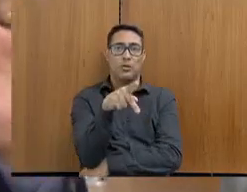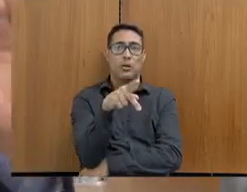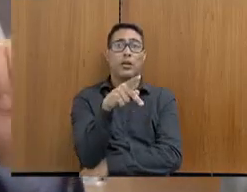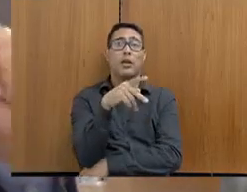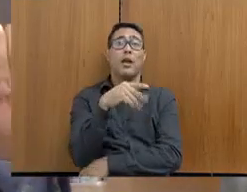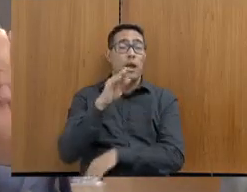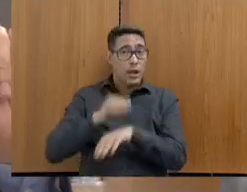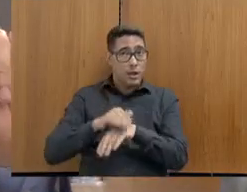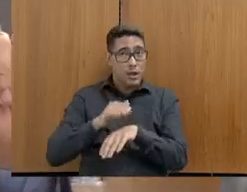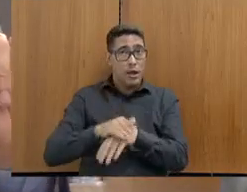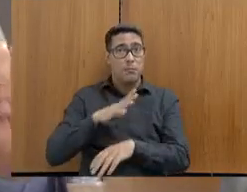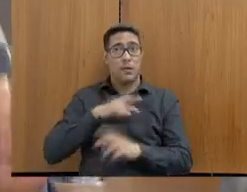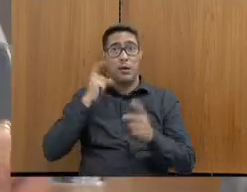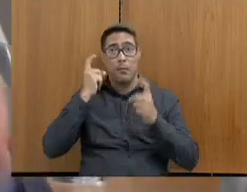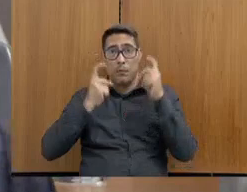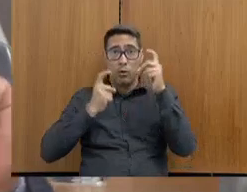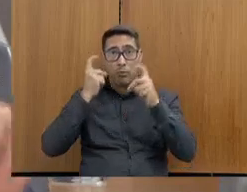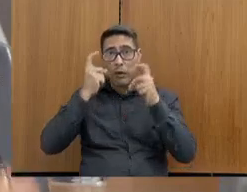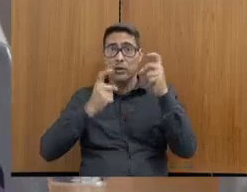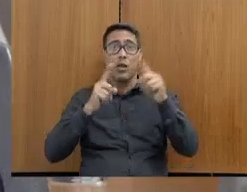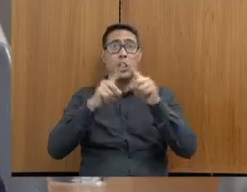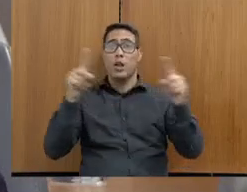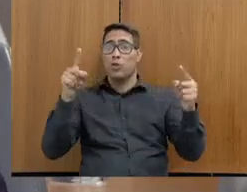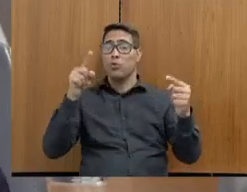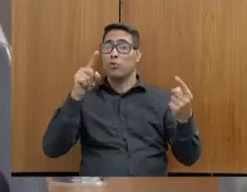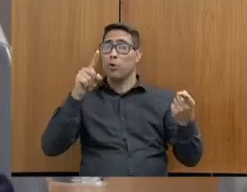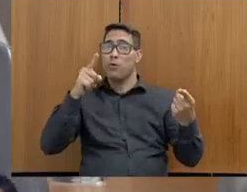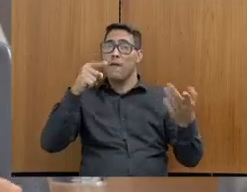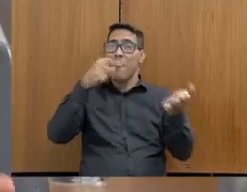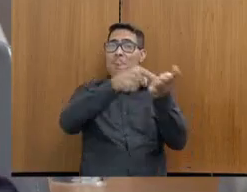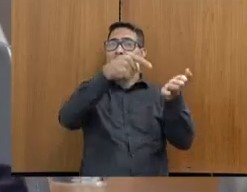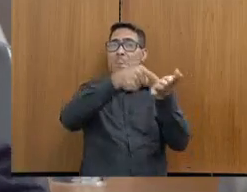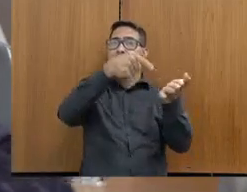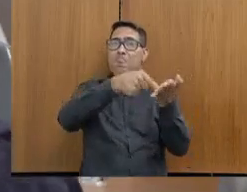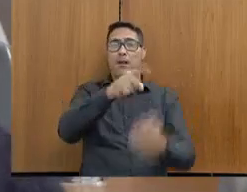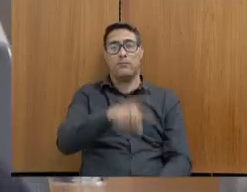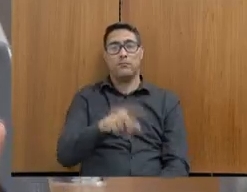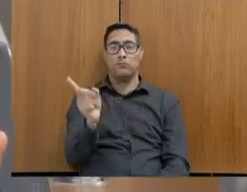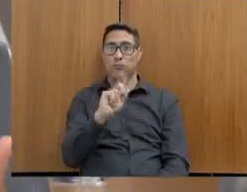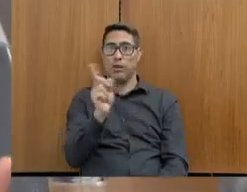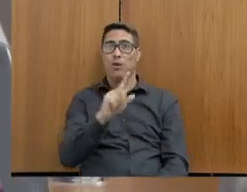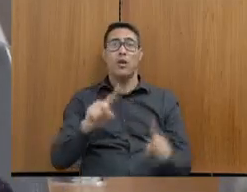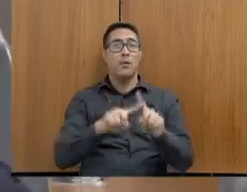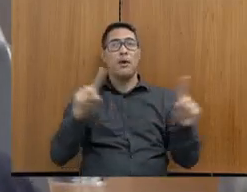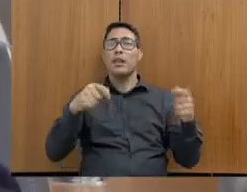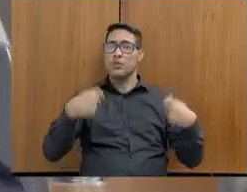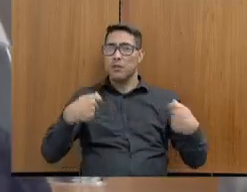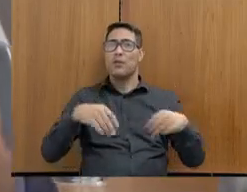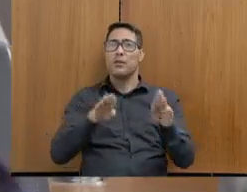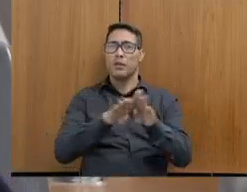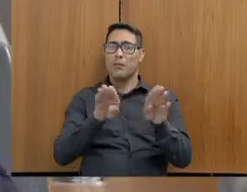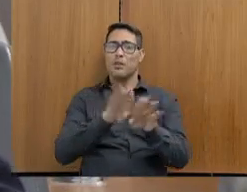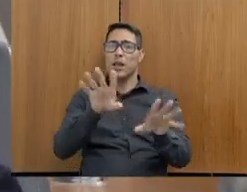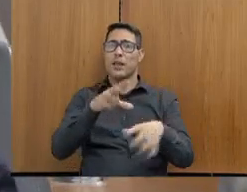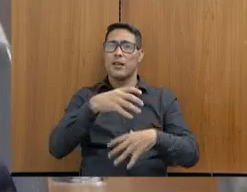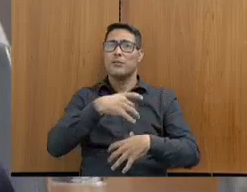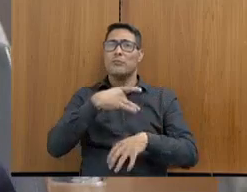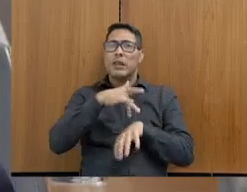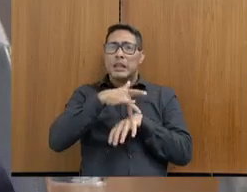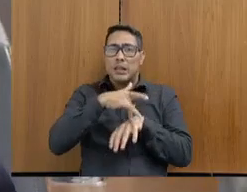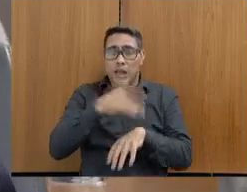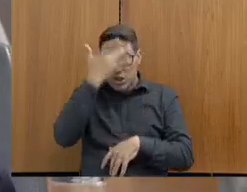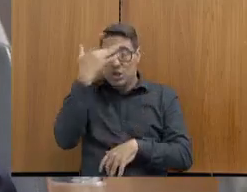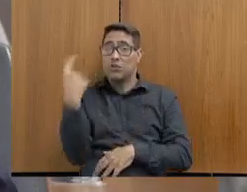preocupação tá não estou aqui apontando o dedo mas eu acho que a gente tem que ter essa sensibilidade para ouvir essas pessoas que nos traz isso